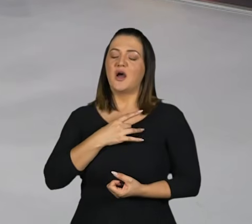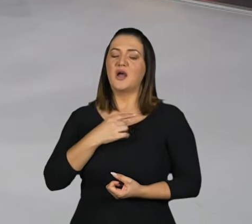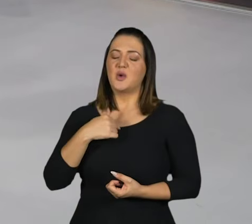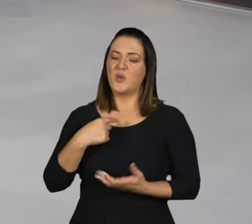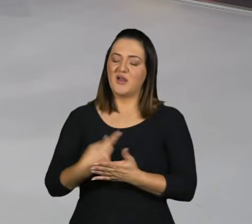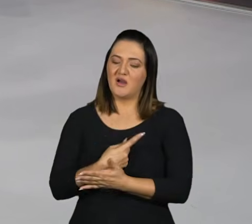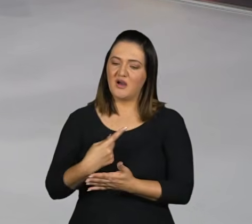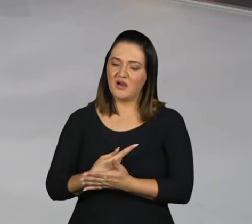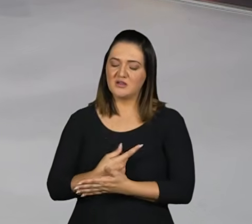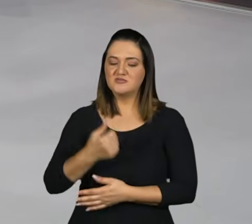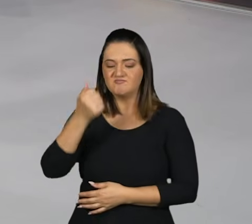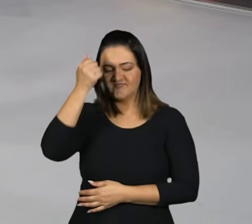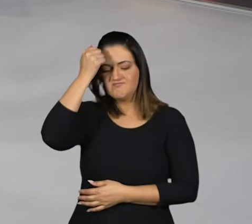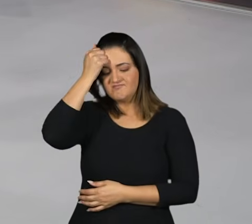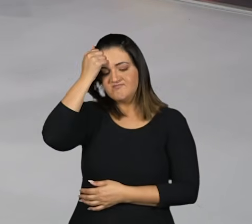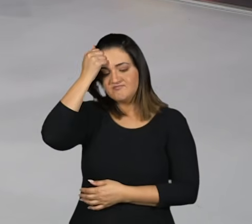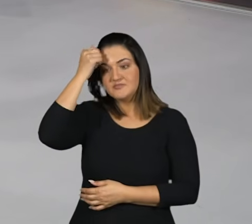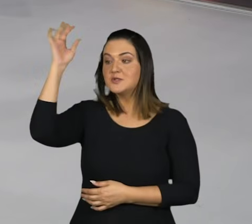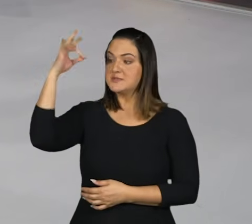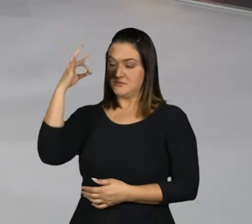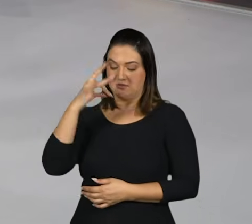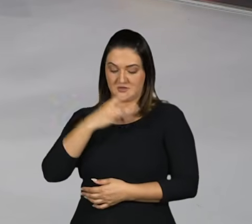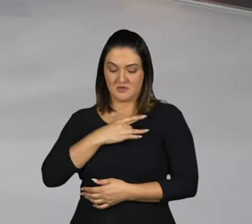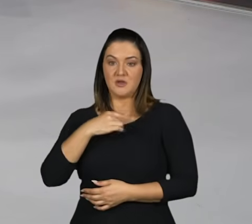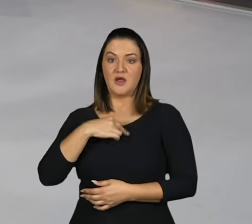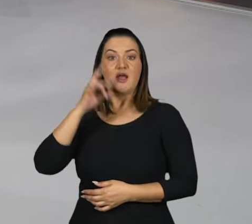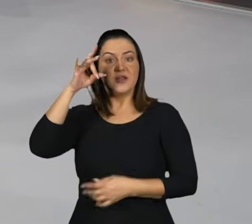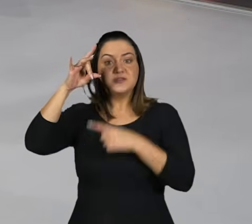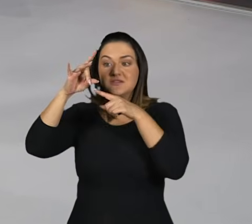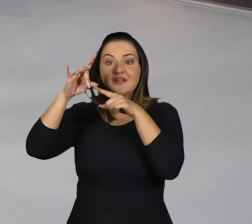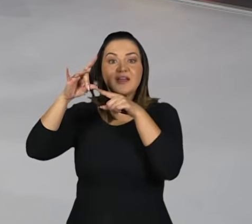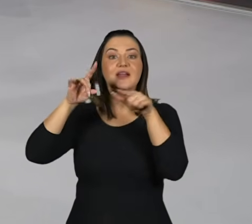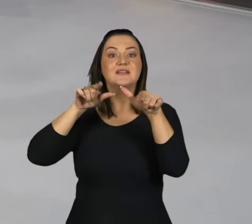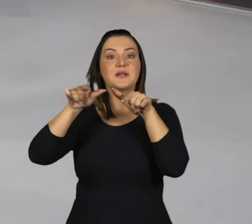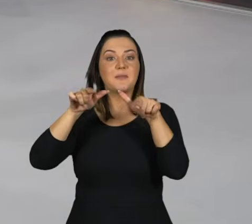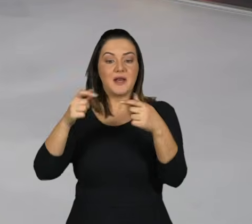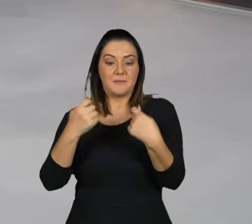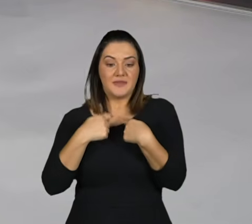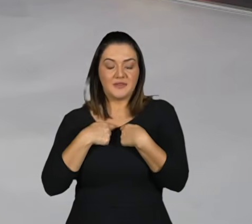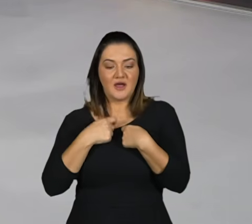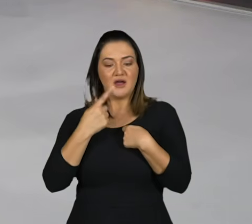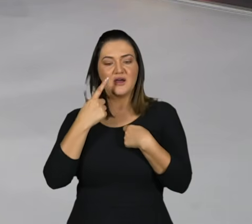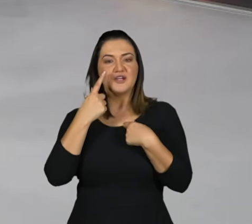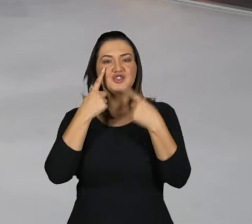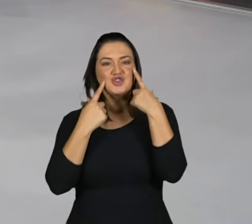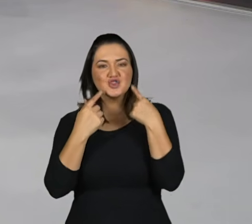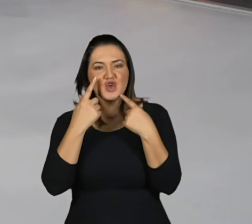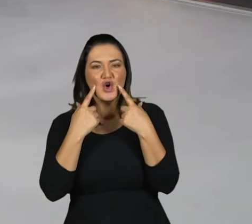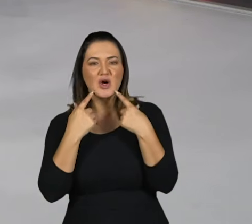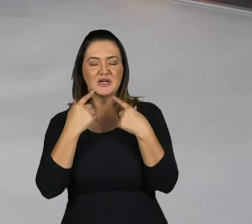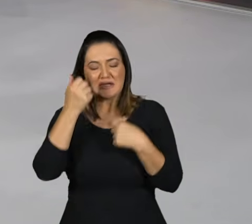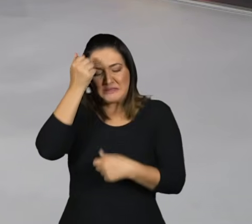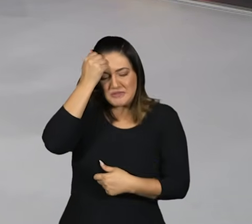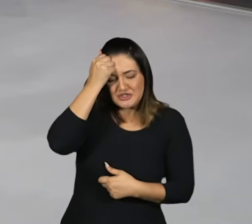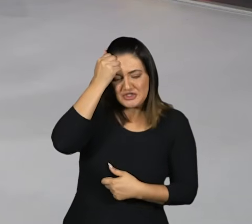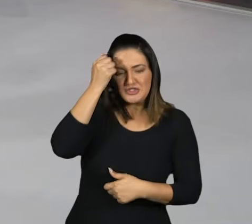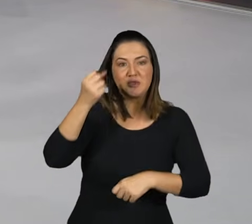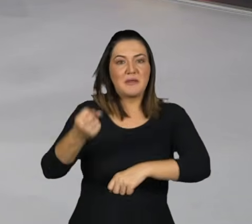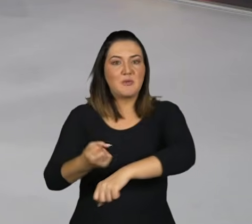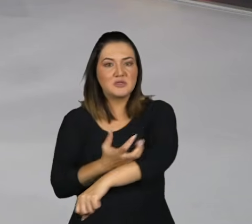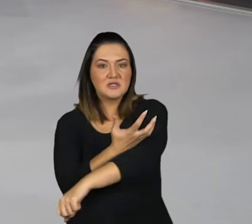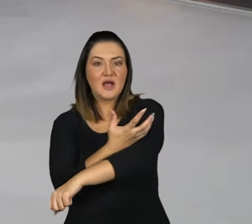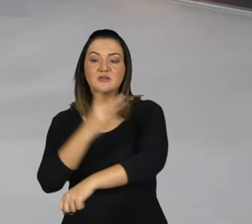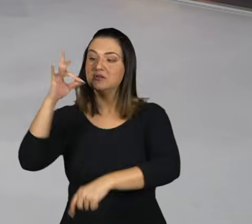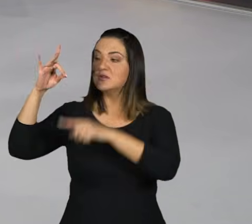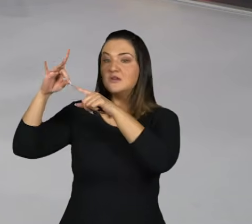ao arrependimento. É Ele quem toca o seu coração. É Ele quem faz você chorar arrependido e emocionado. É